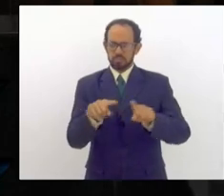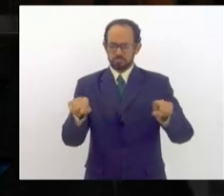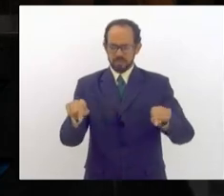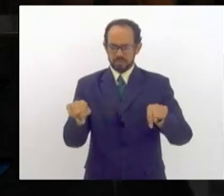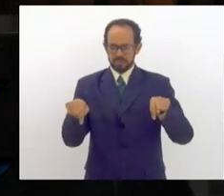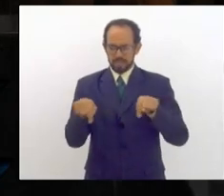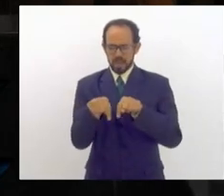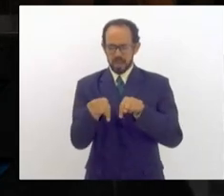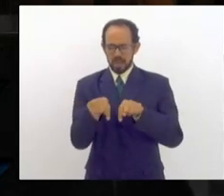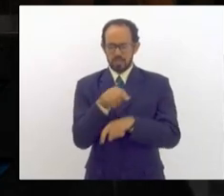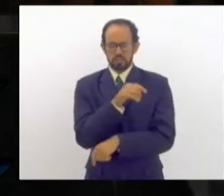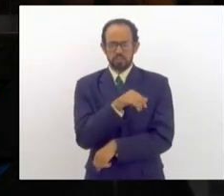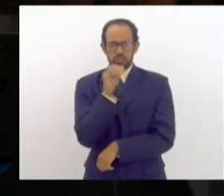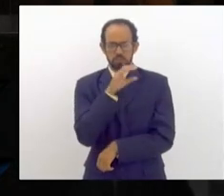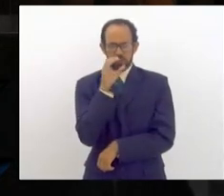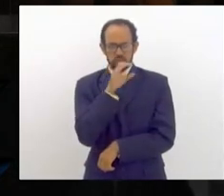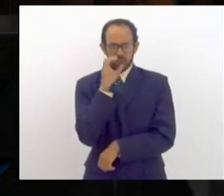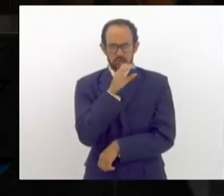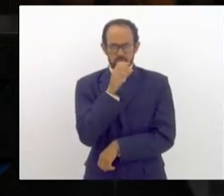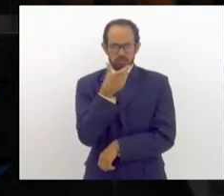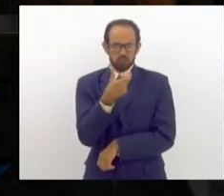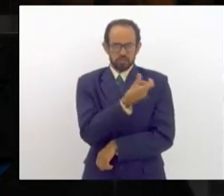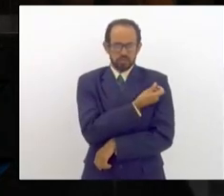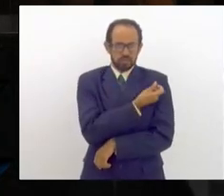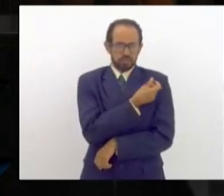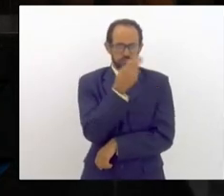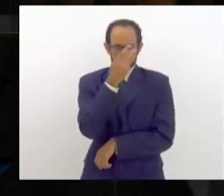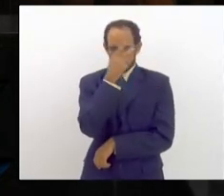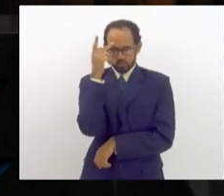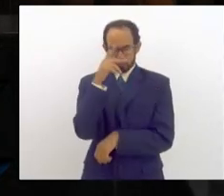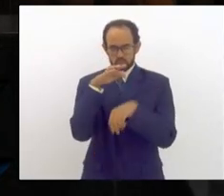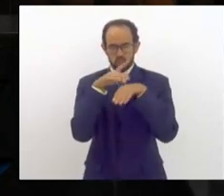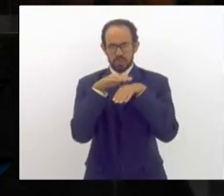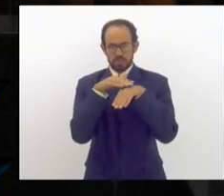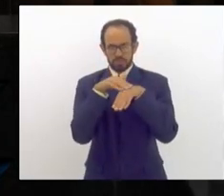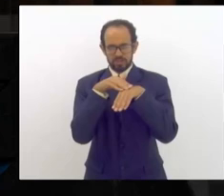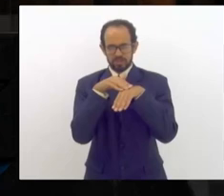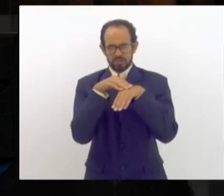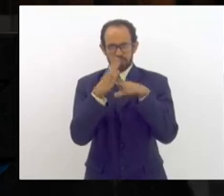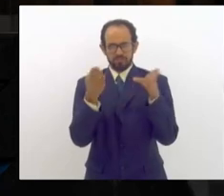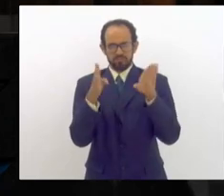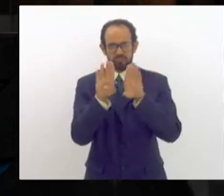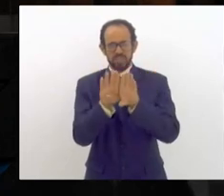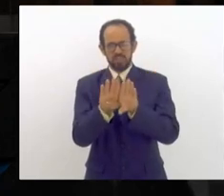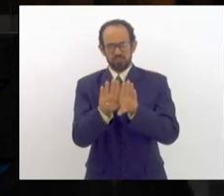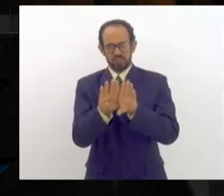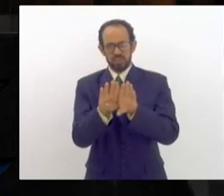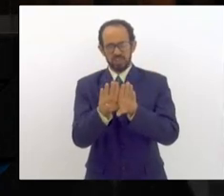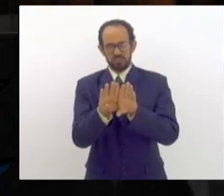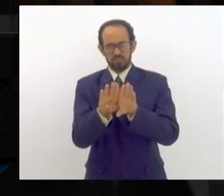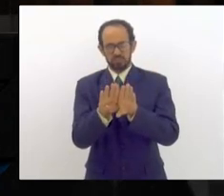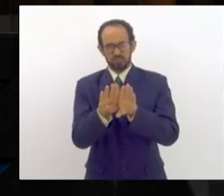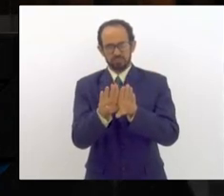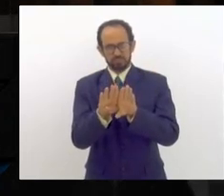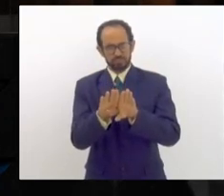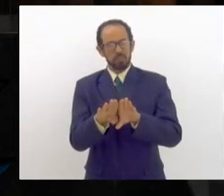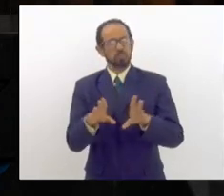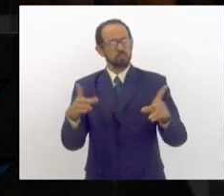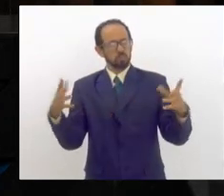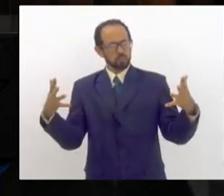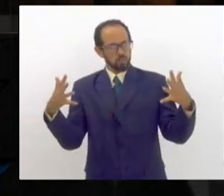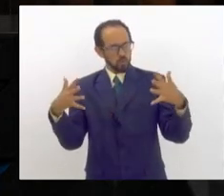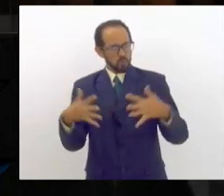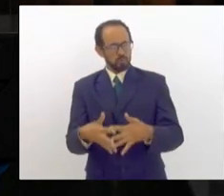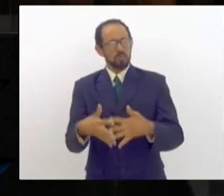vacinando pessoas doentes ambientes fechados é uma coisa uma loucura então